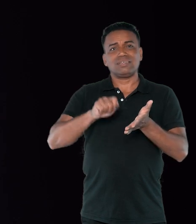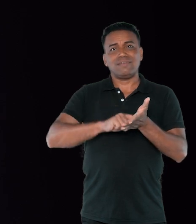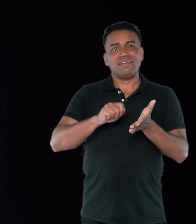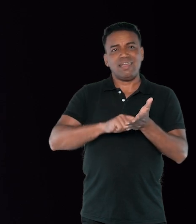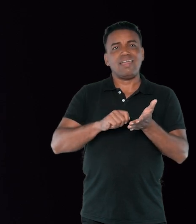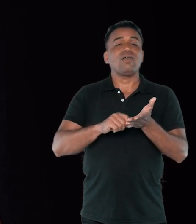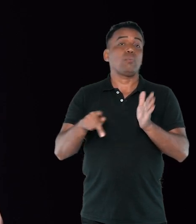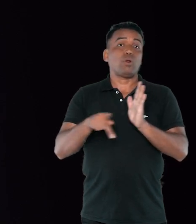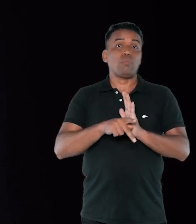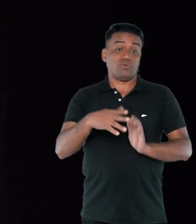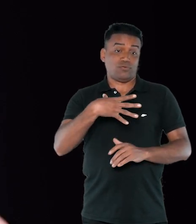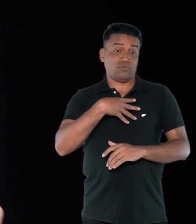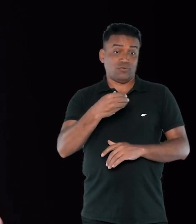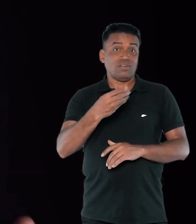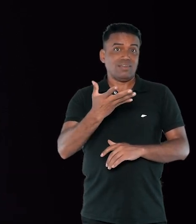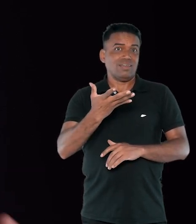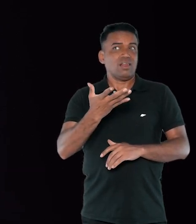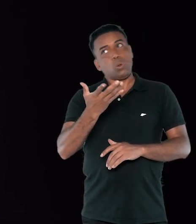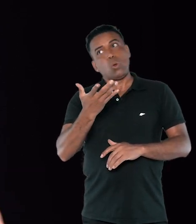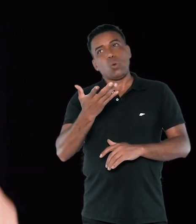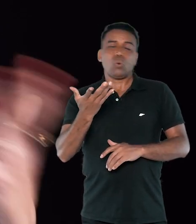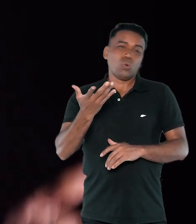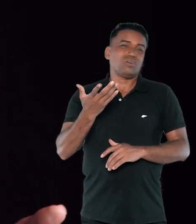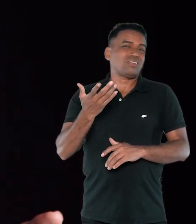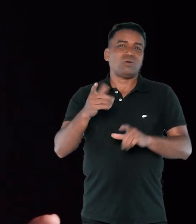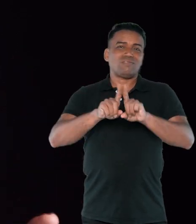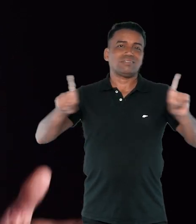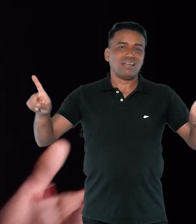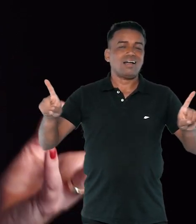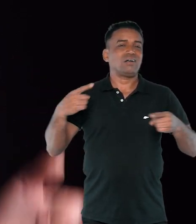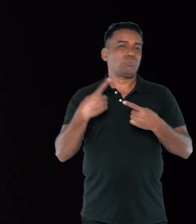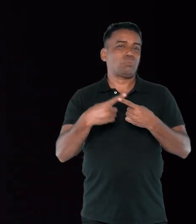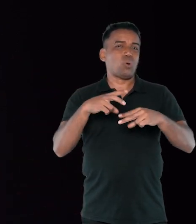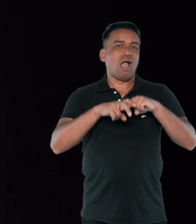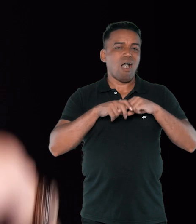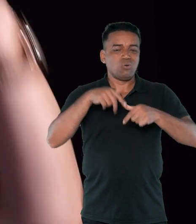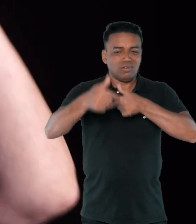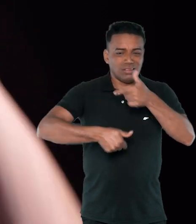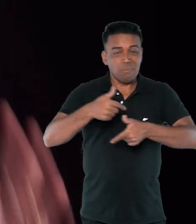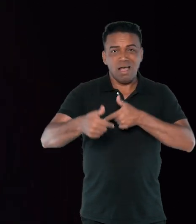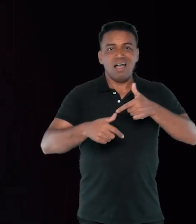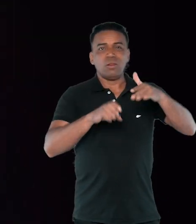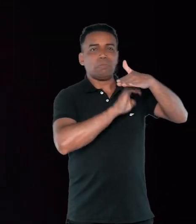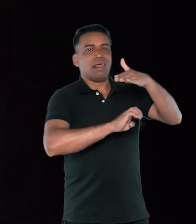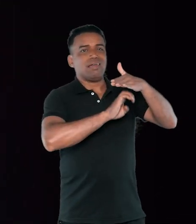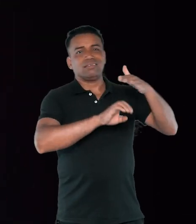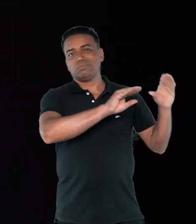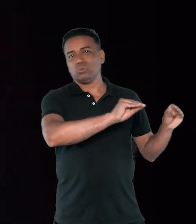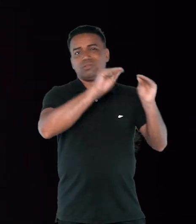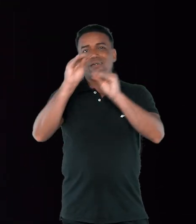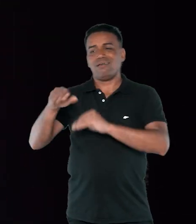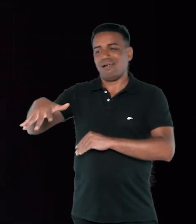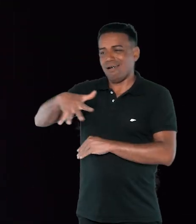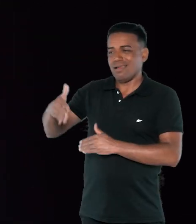Engoliu o Choro, que é um livro que é para crianças de 8 a 80, 0 a 100, né, melhor que a longevidade está só se